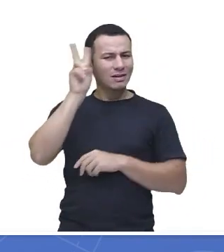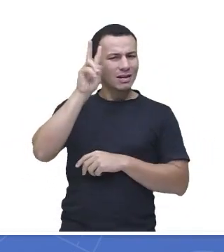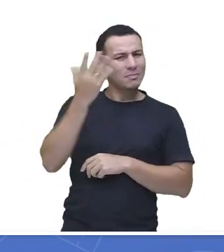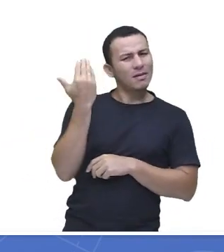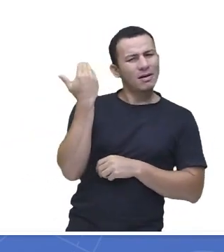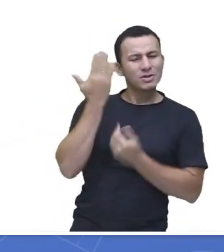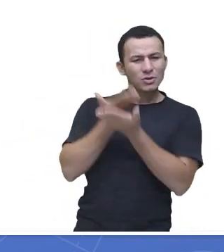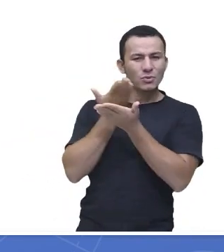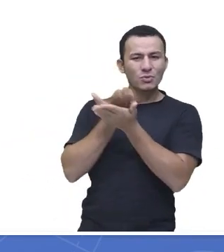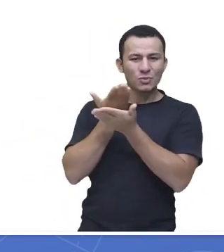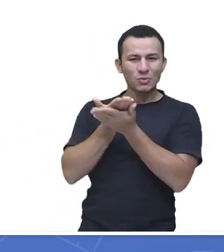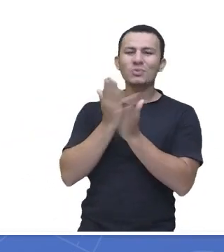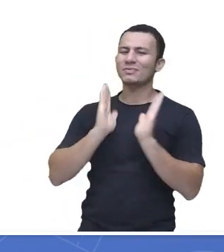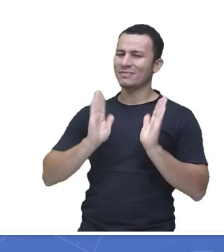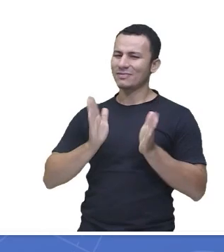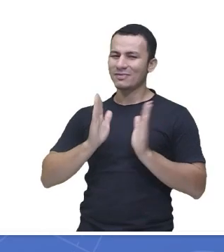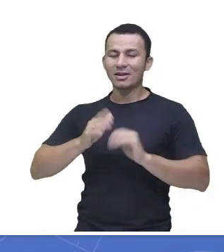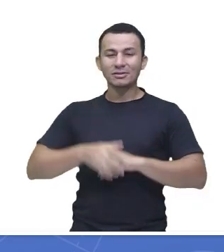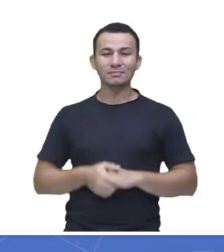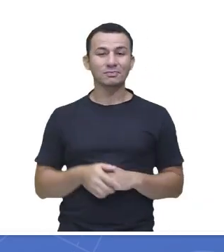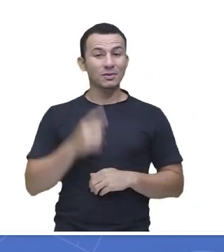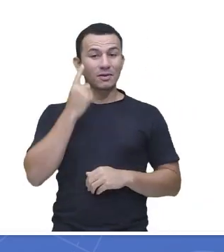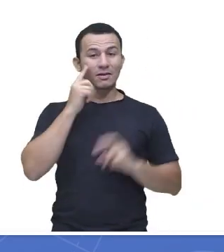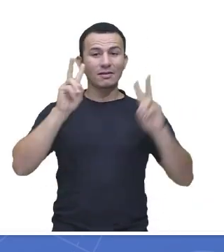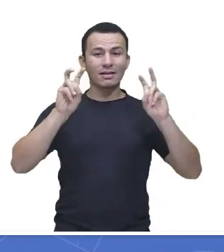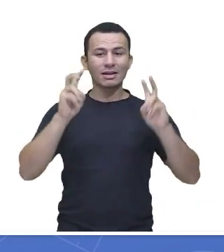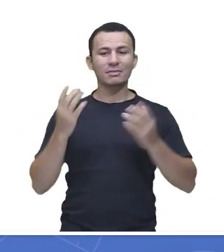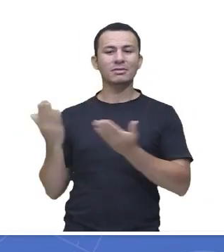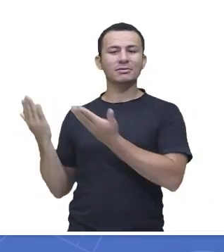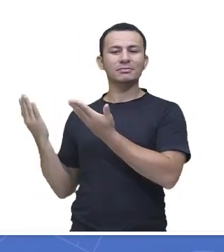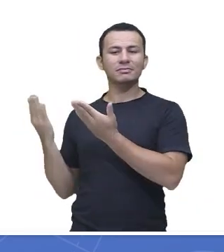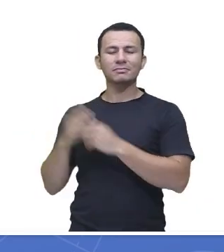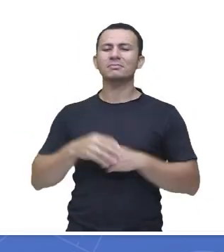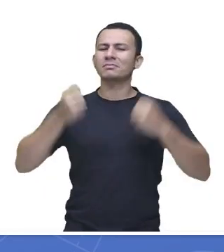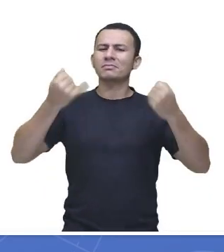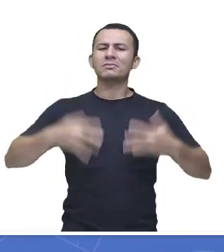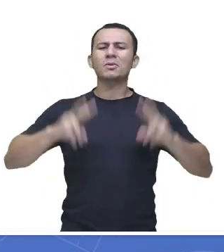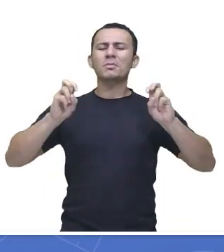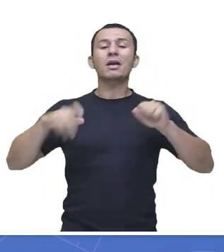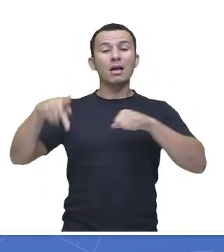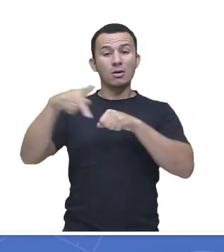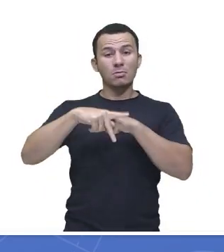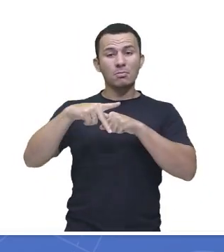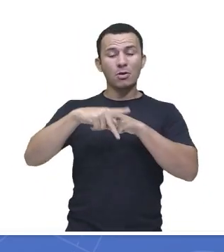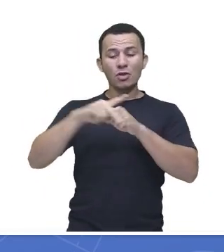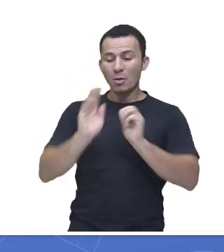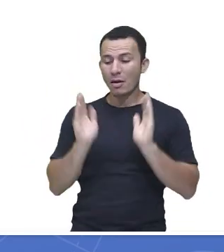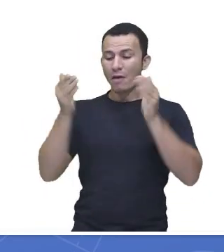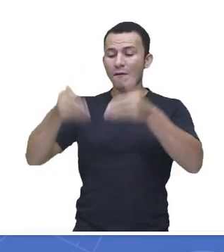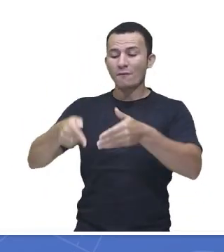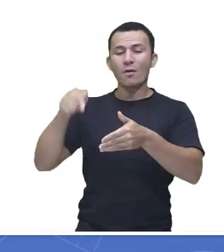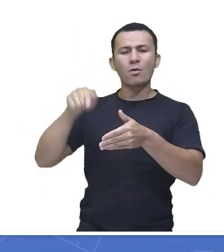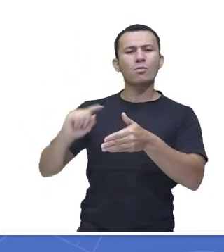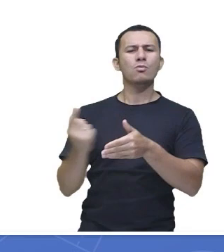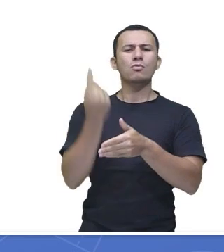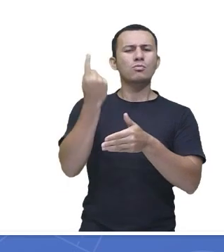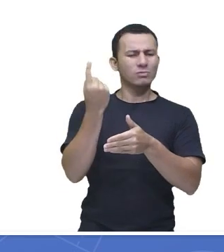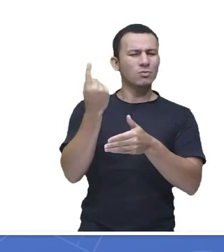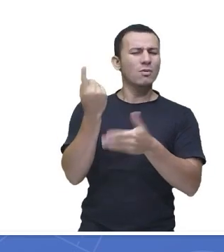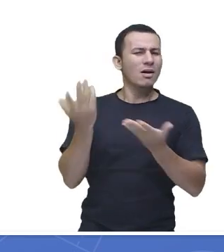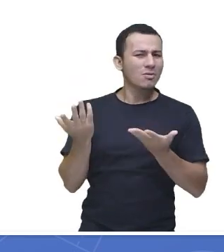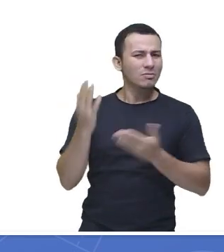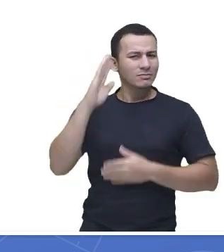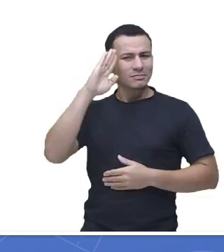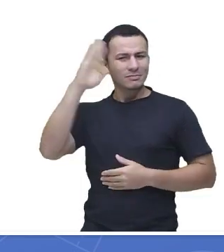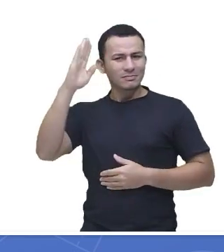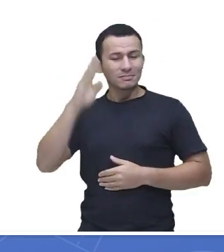conteúdo estudado por nós, que no caso foi, olhem aí, falamos sobre os pronomes. Em especial, nós falamos sobre os pronomes pessoais